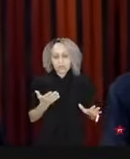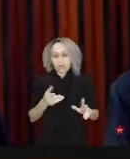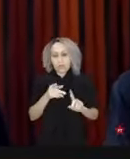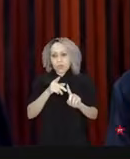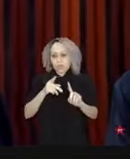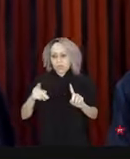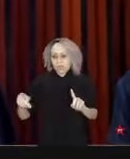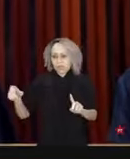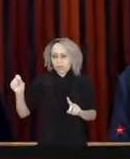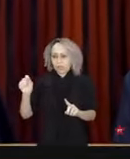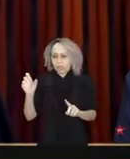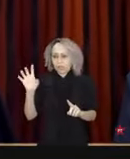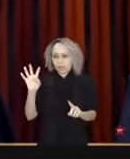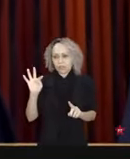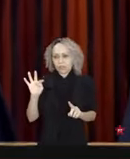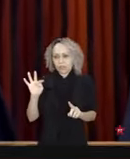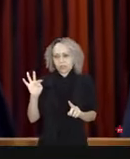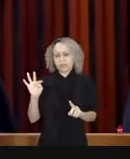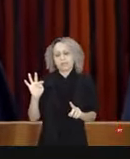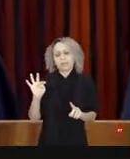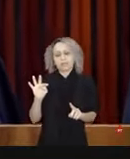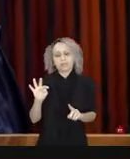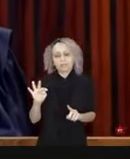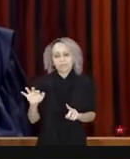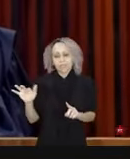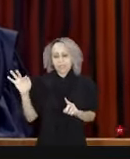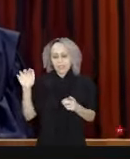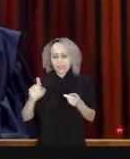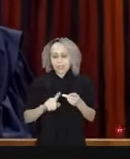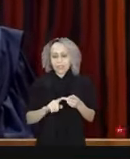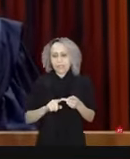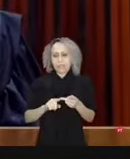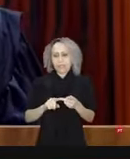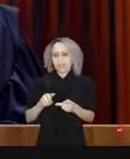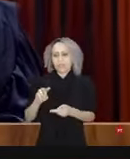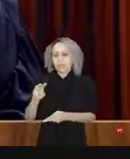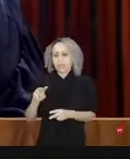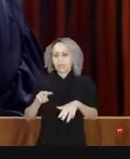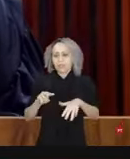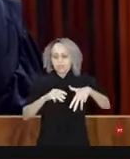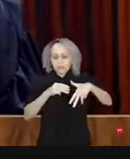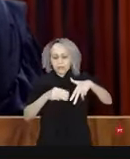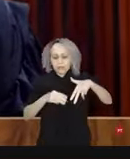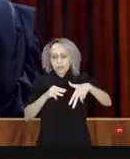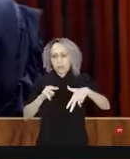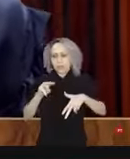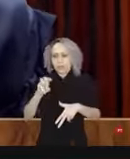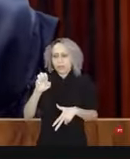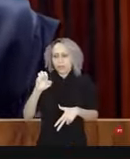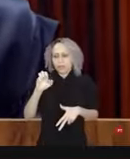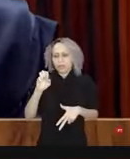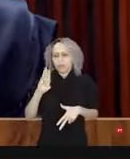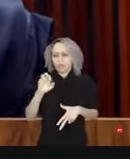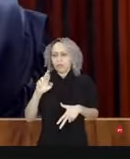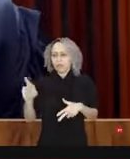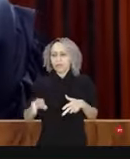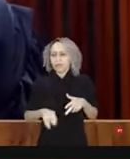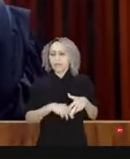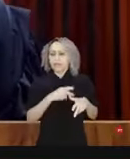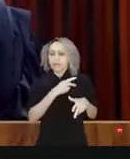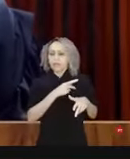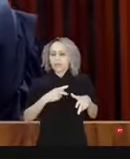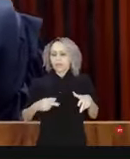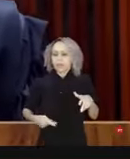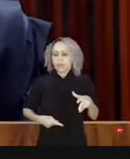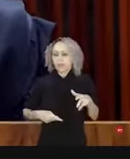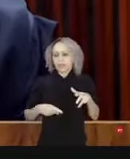Federal, ministra Rosa Weber, do presidente do Senado Federal e do Congresso Nacional, senador Rodrigo